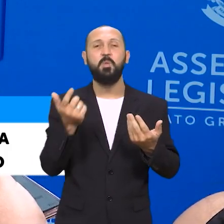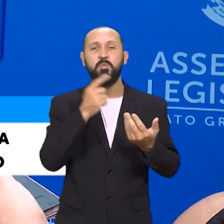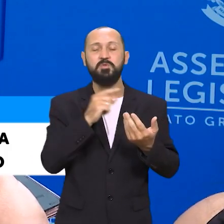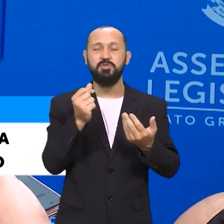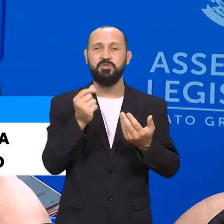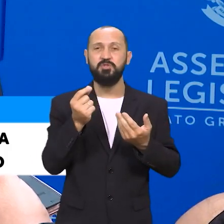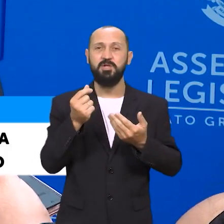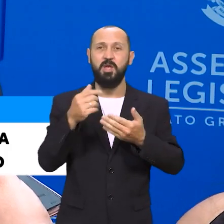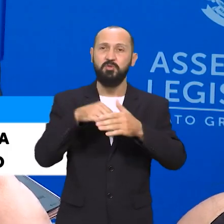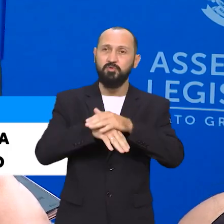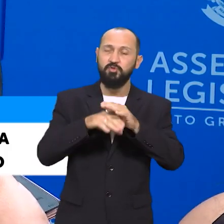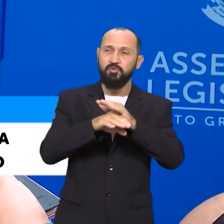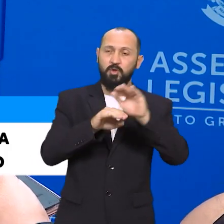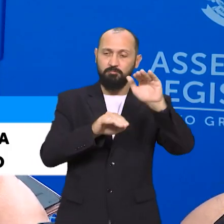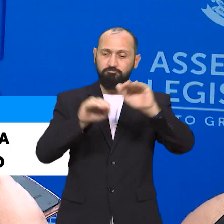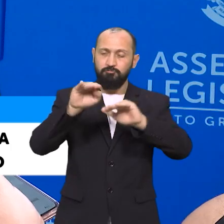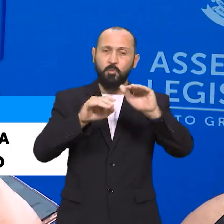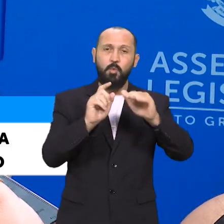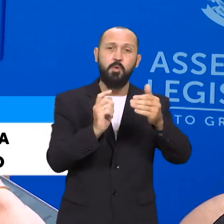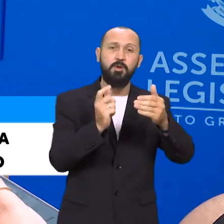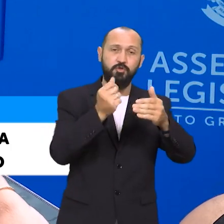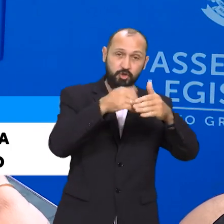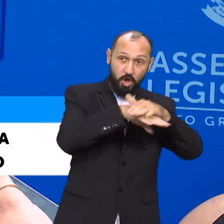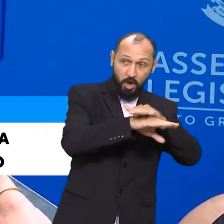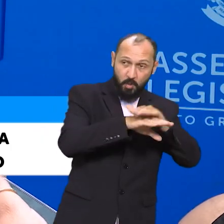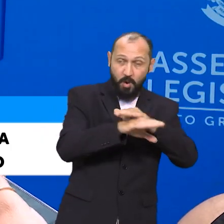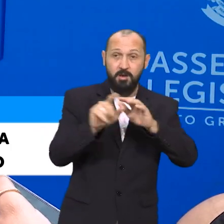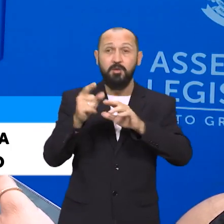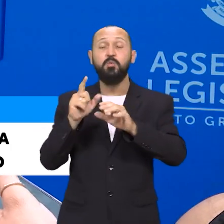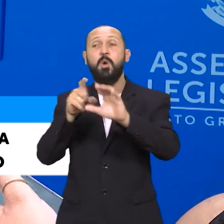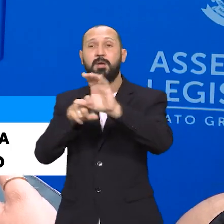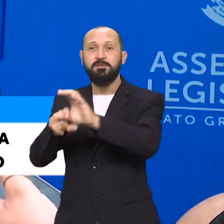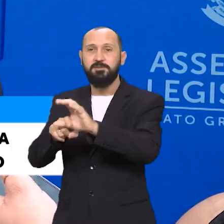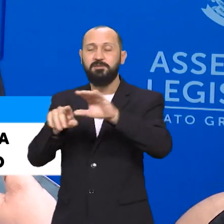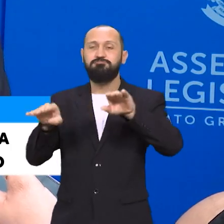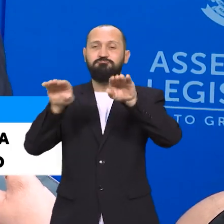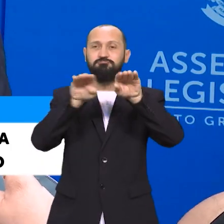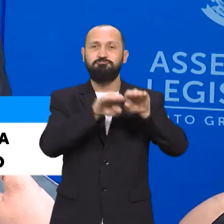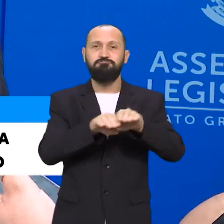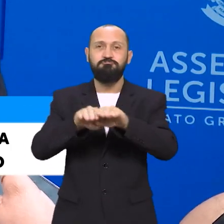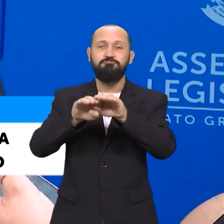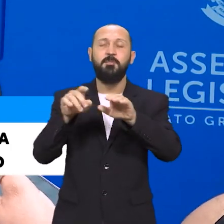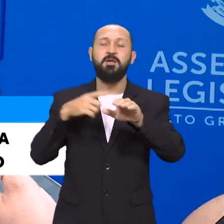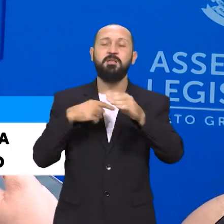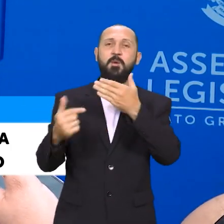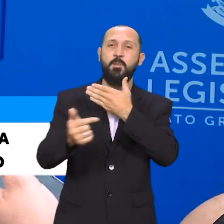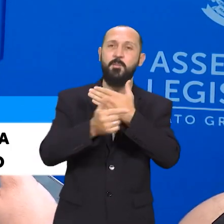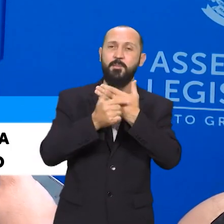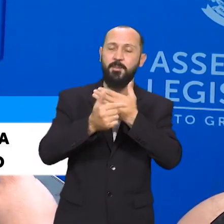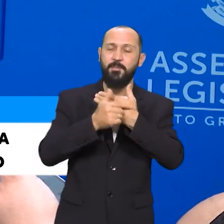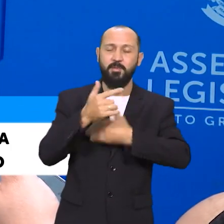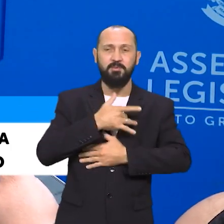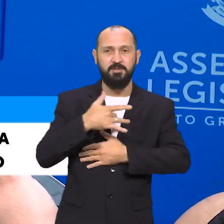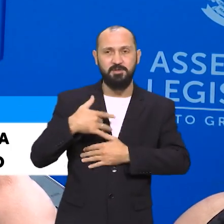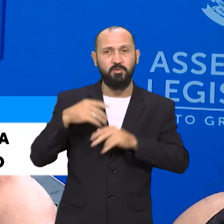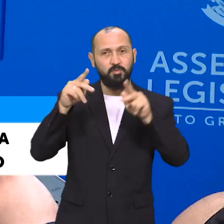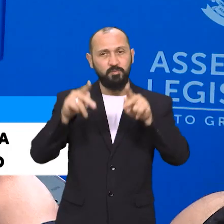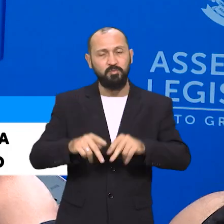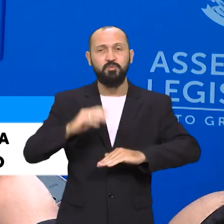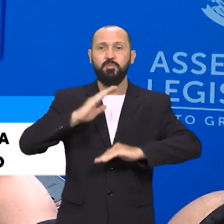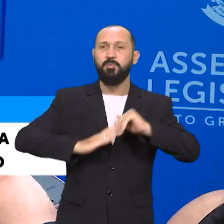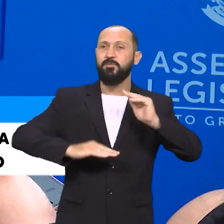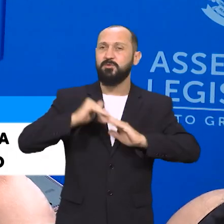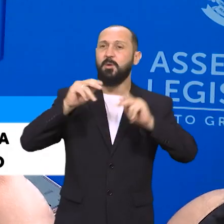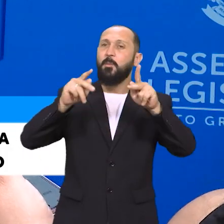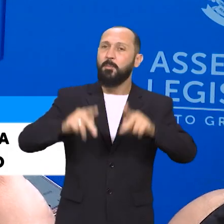ter a sua receita compatível com as despesas que tem, cumprir fundamentalmente com o papel que cumpre na saúde pública ou na saúde